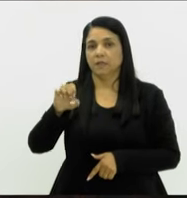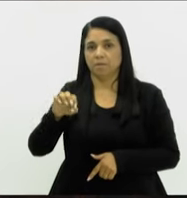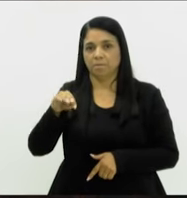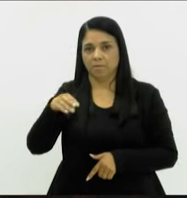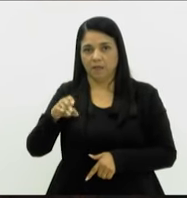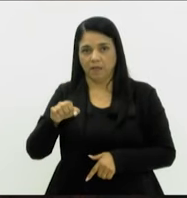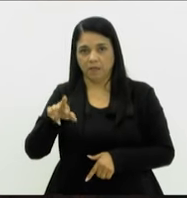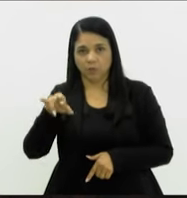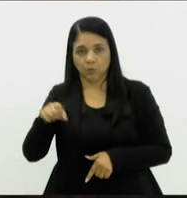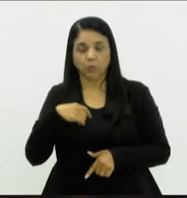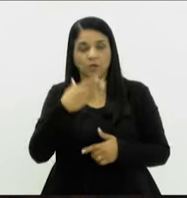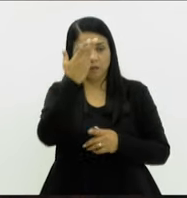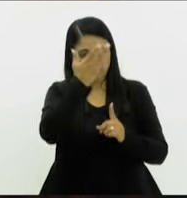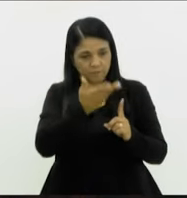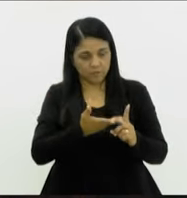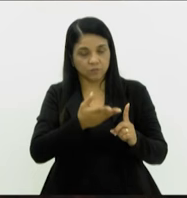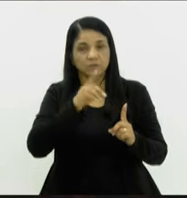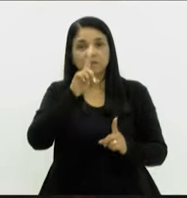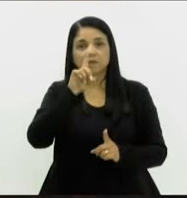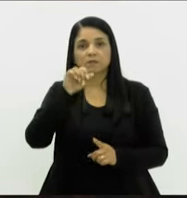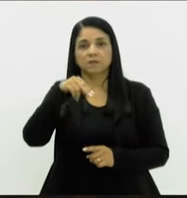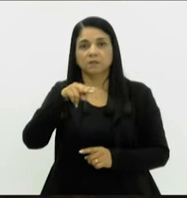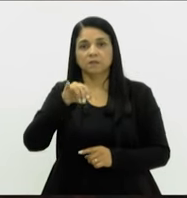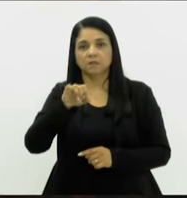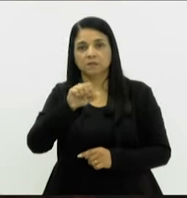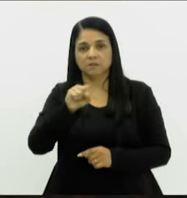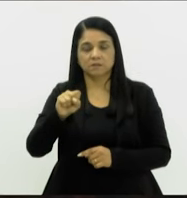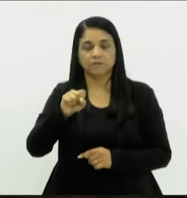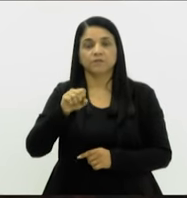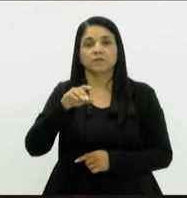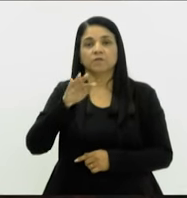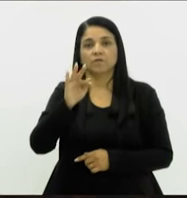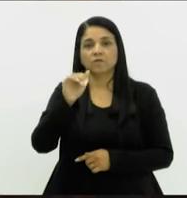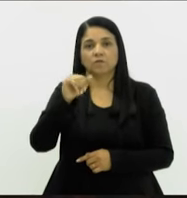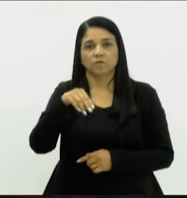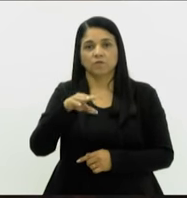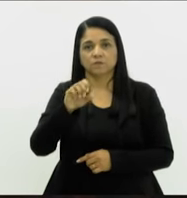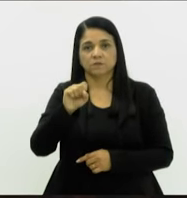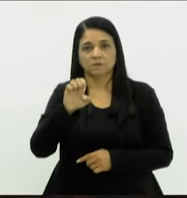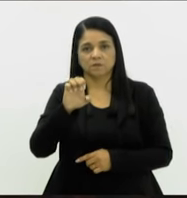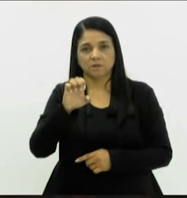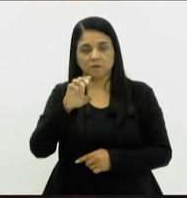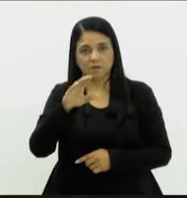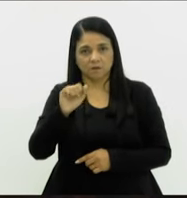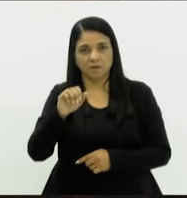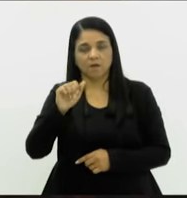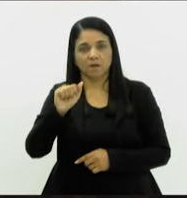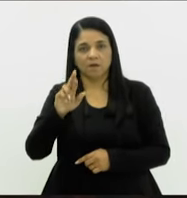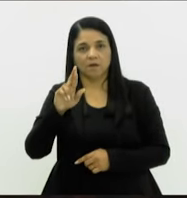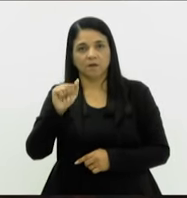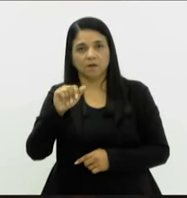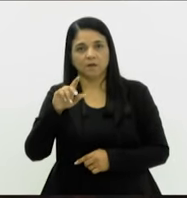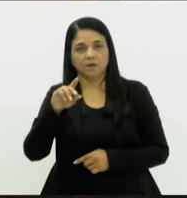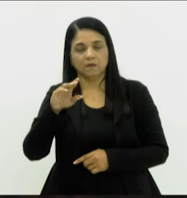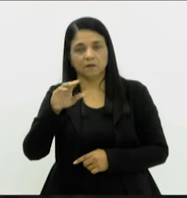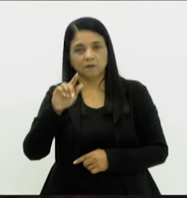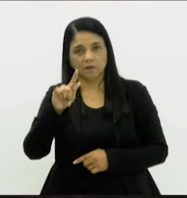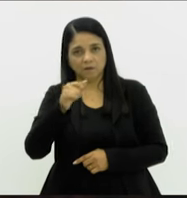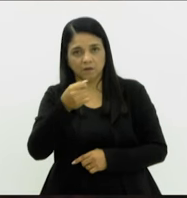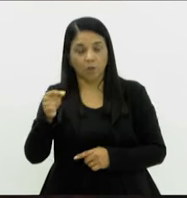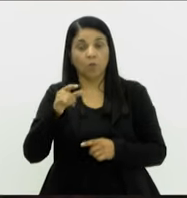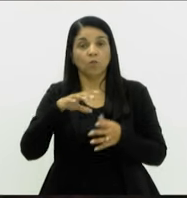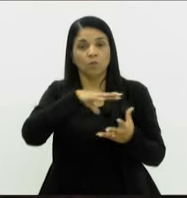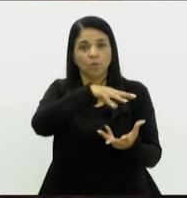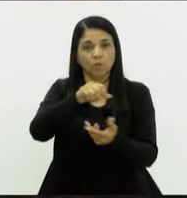à ilustríssima Denise Fonseca de Jesus Aragão, fundadora do Grupo Mundo Azul. Parecer da Comissão